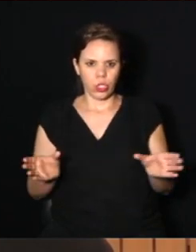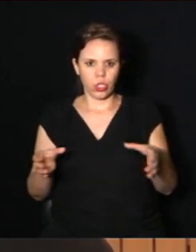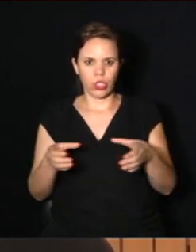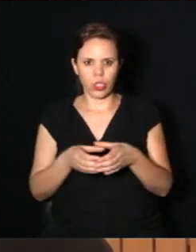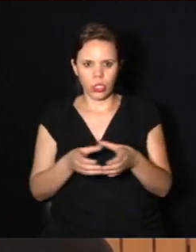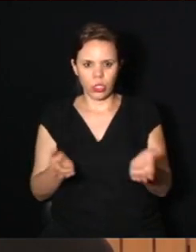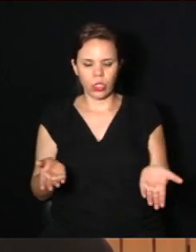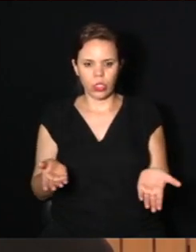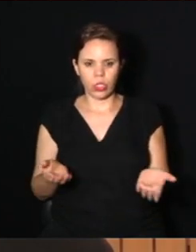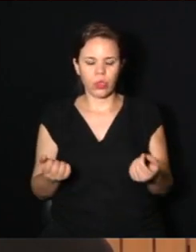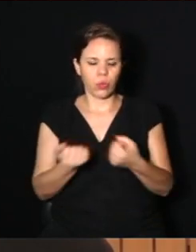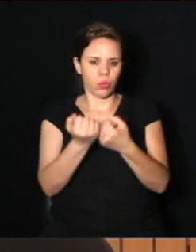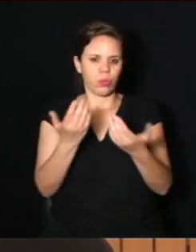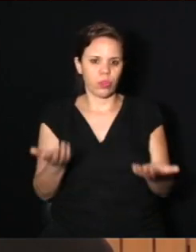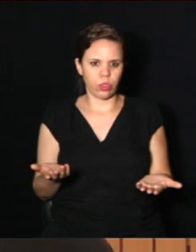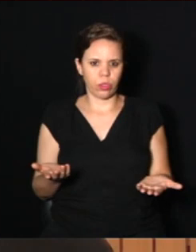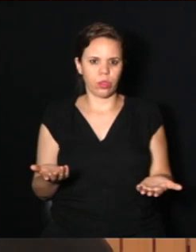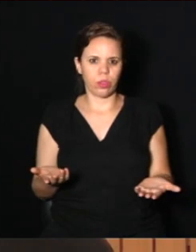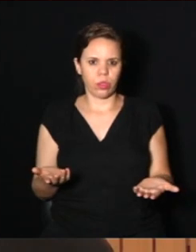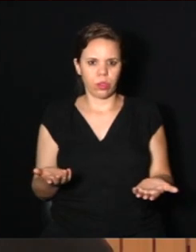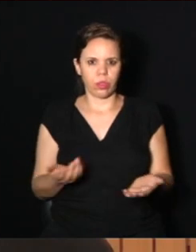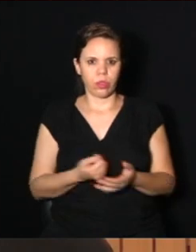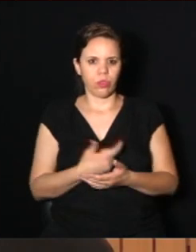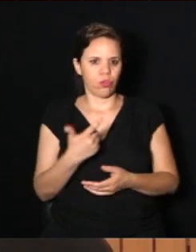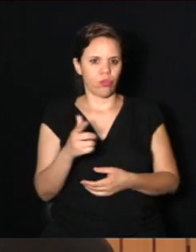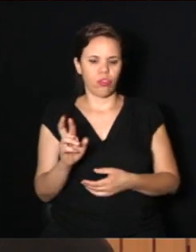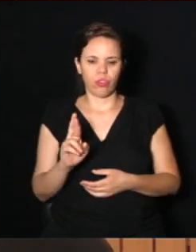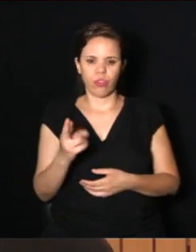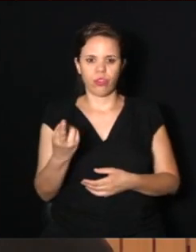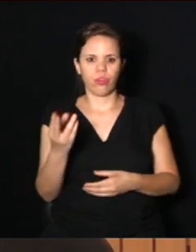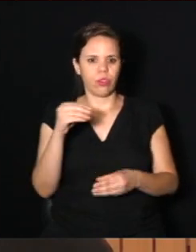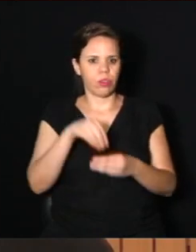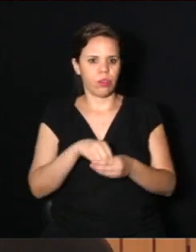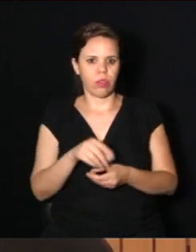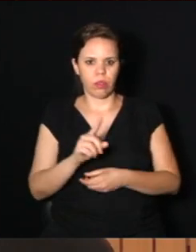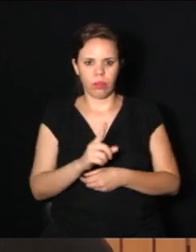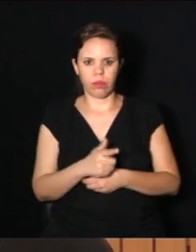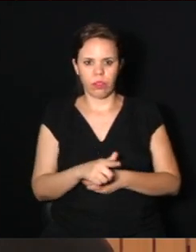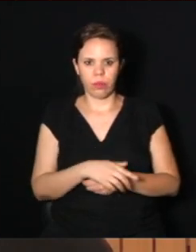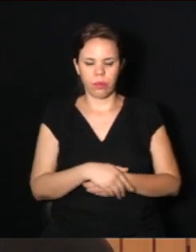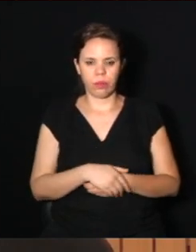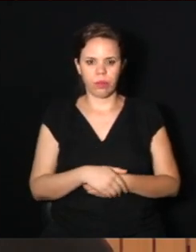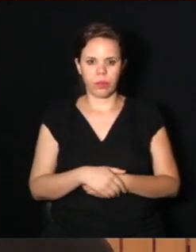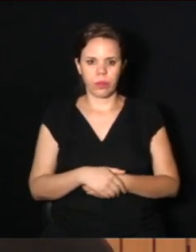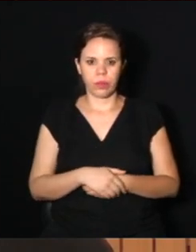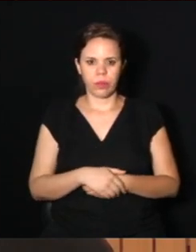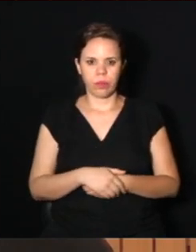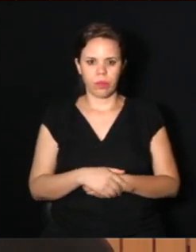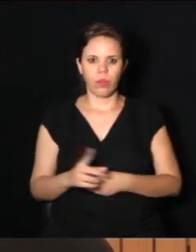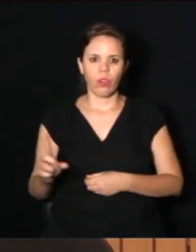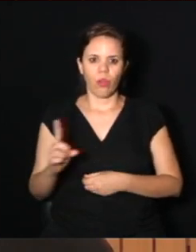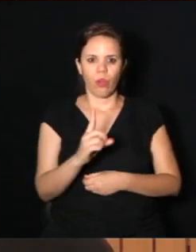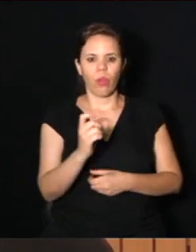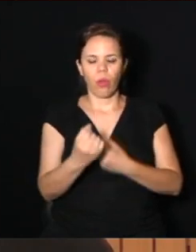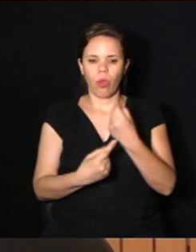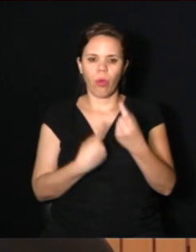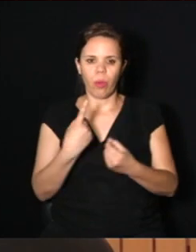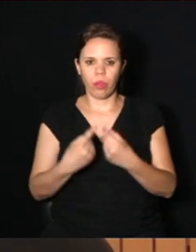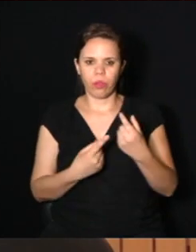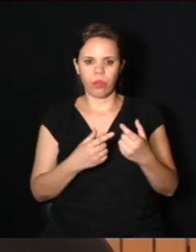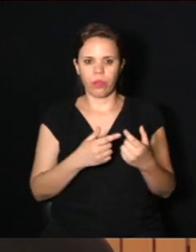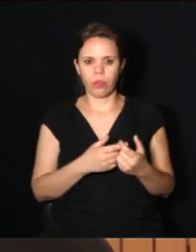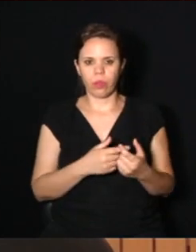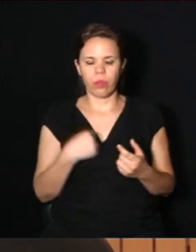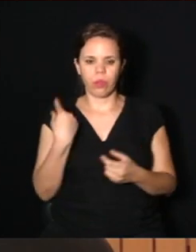tentativa de dar um suporte, visto que não tinha retorno interno. Eles compareceram algumas vezes em algumas